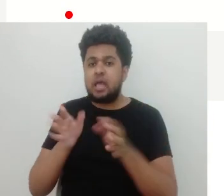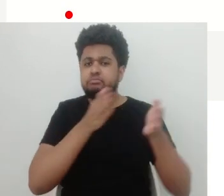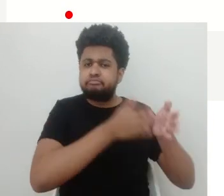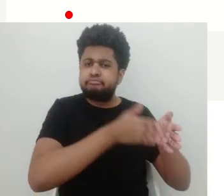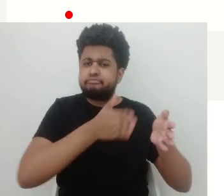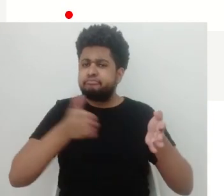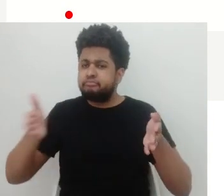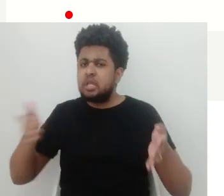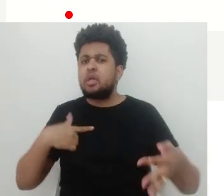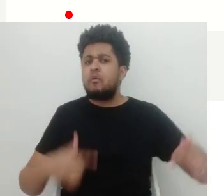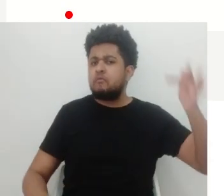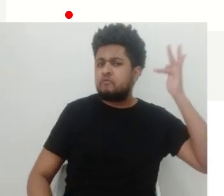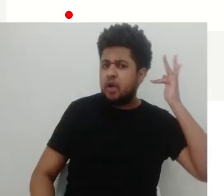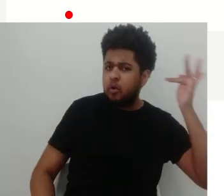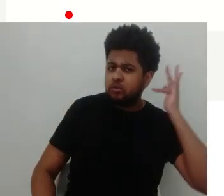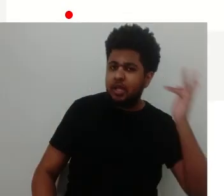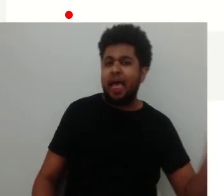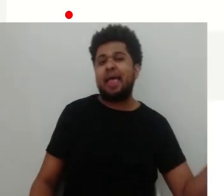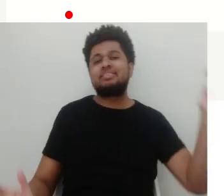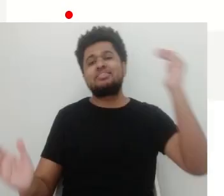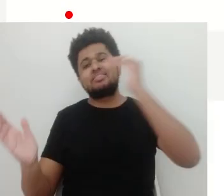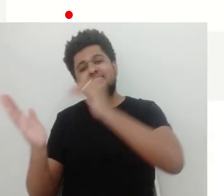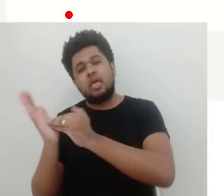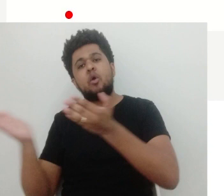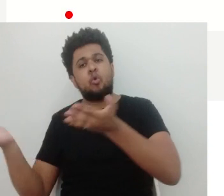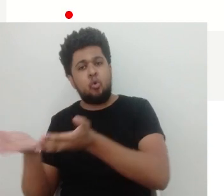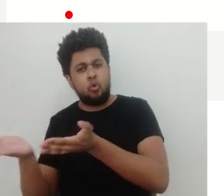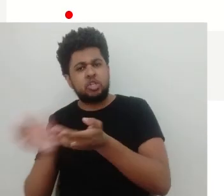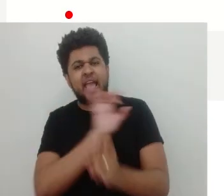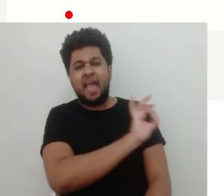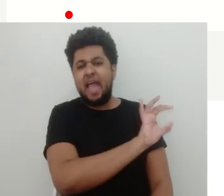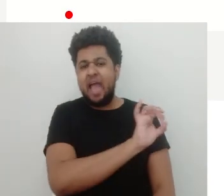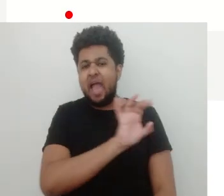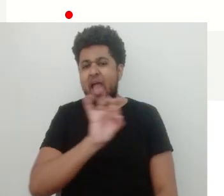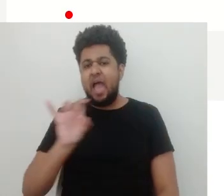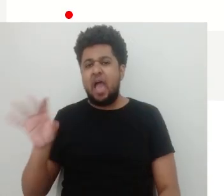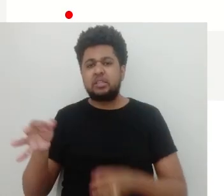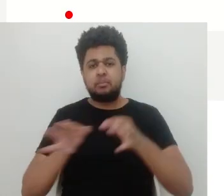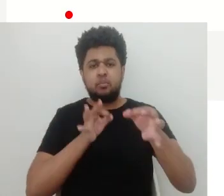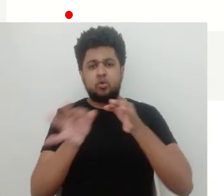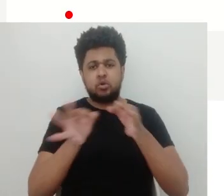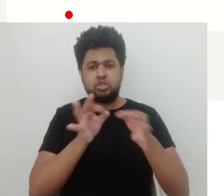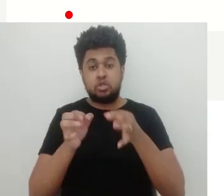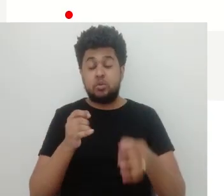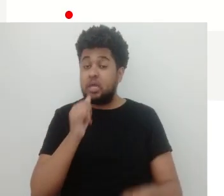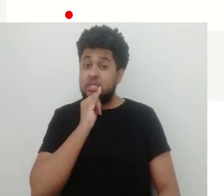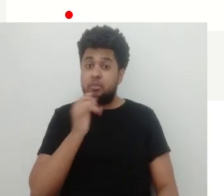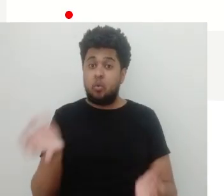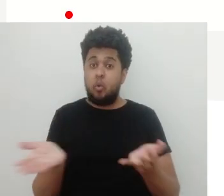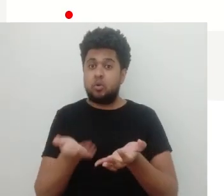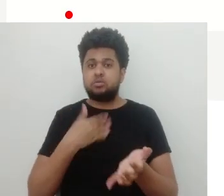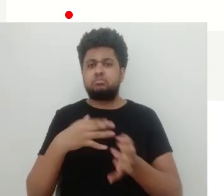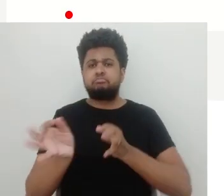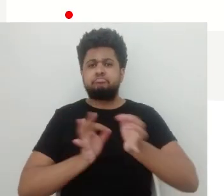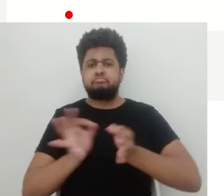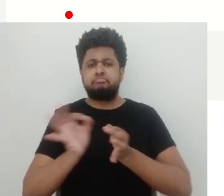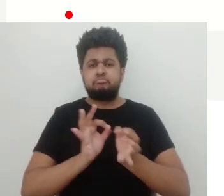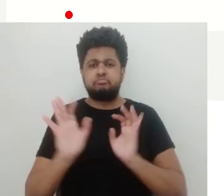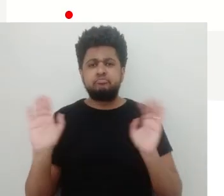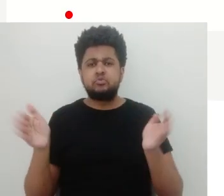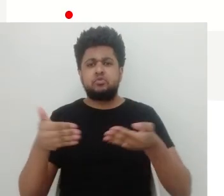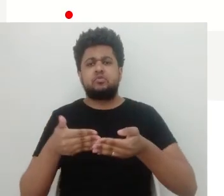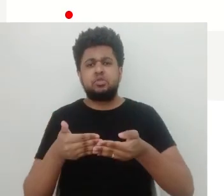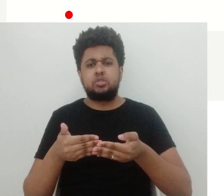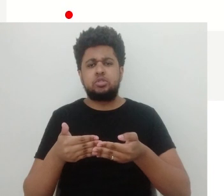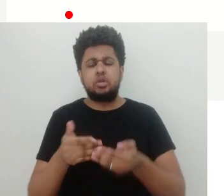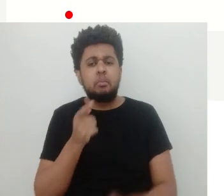há poucos dias, mandando para o CNPq. Né? A cada nova etapa acadêmica eu tento fazer reflexões. E